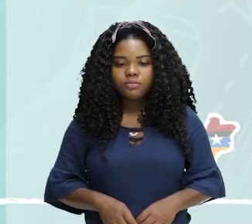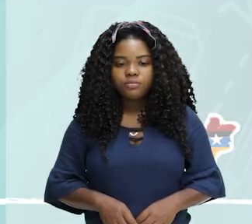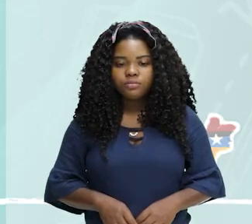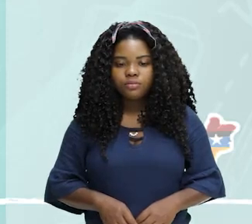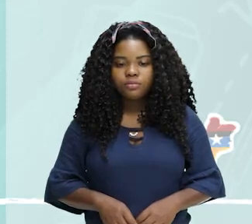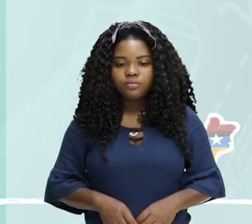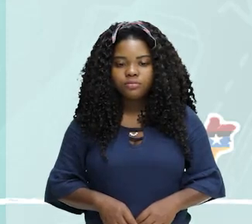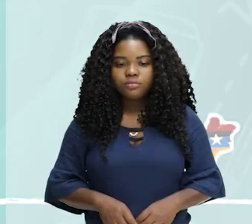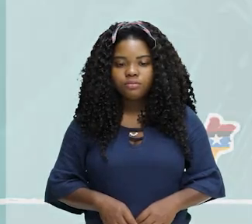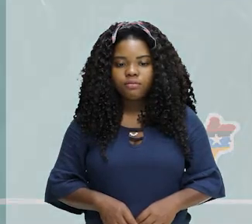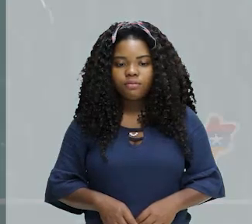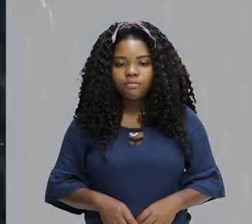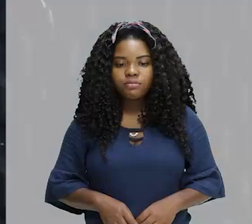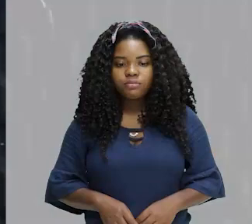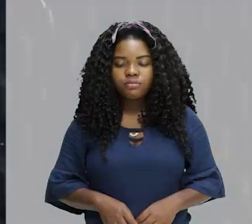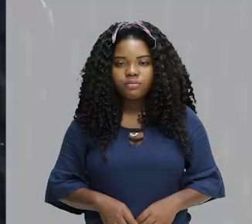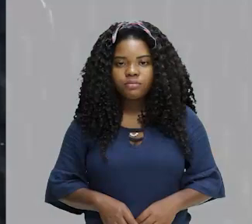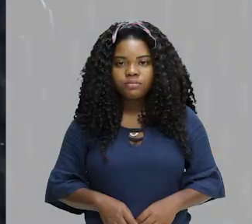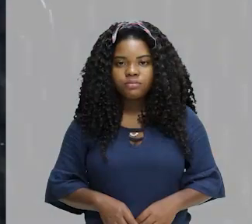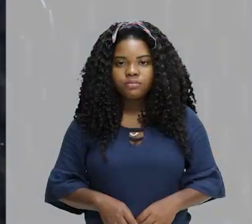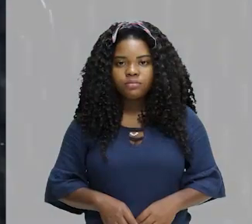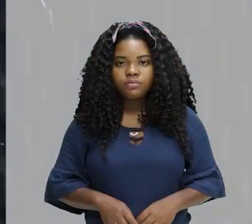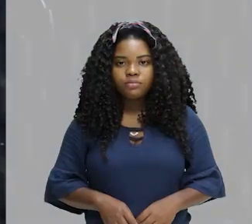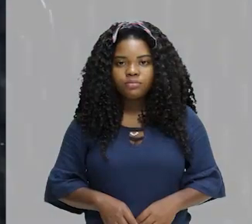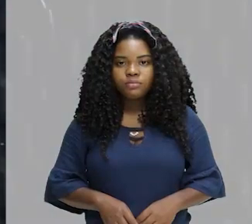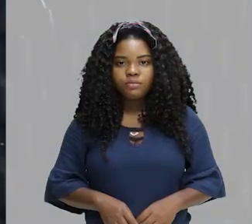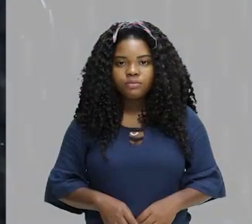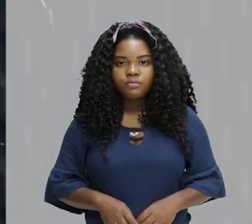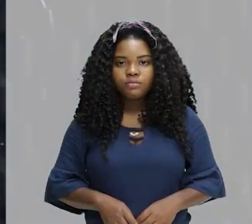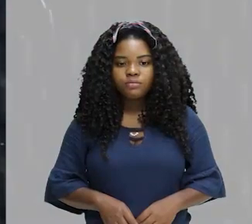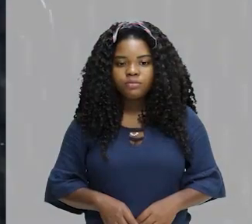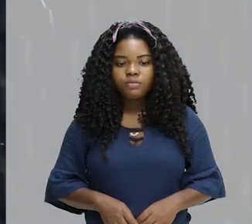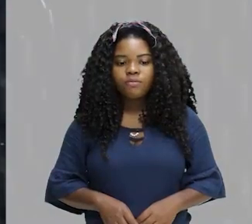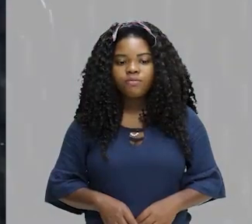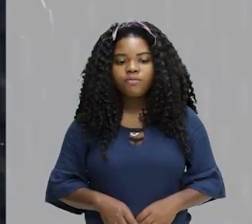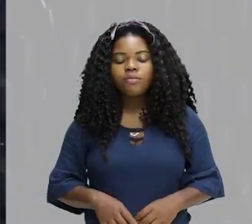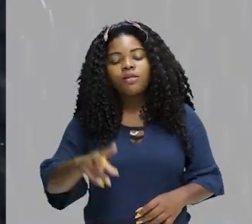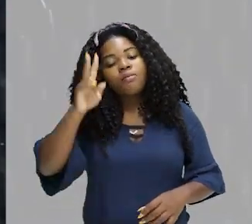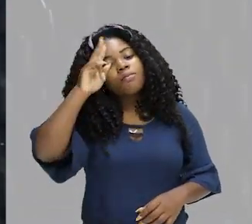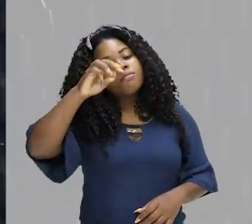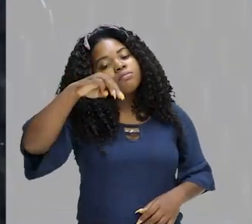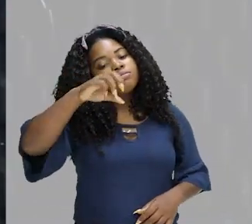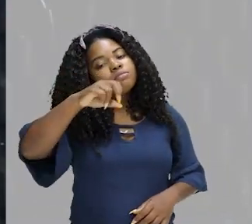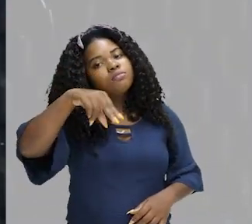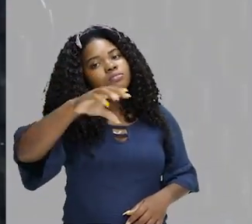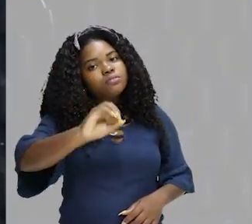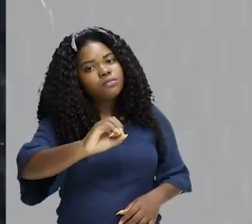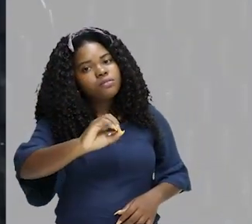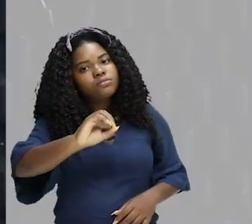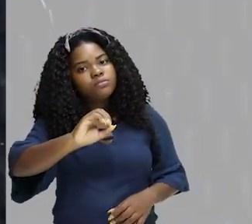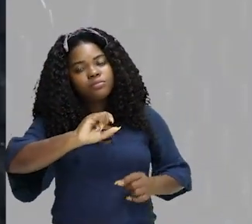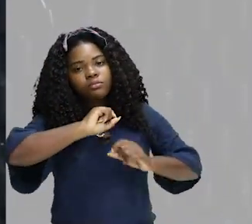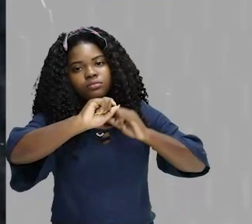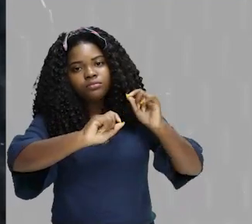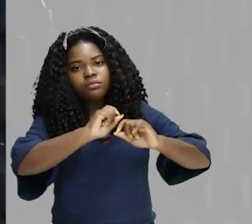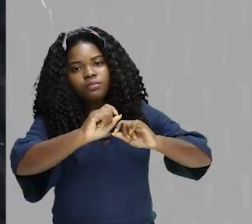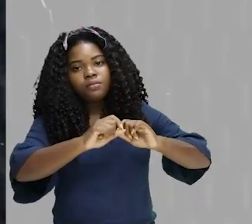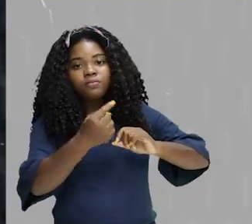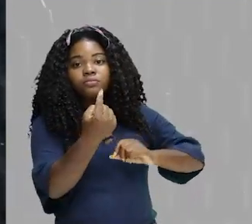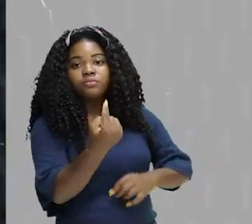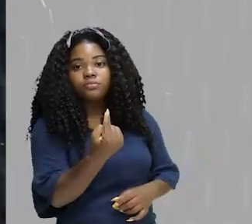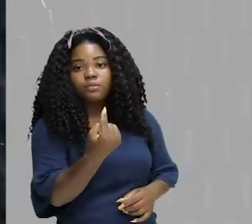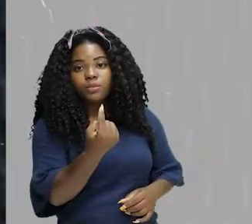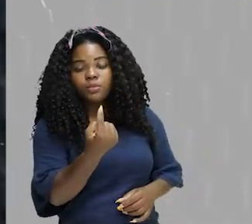quais pertencem à classe das monocotiledôneas. Pessoal, vamos lembrar, monocotiledônia. Mono quer dizer